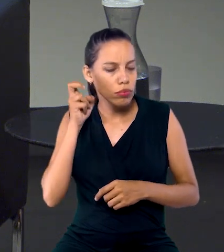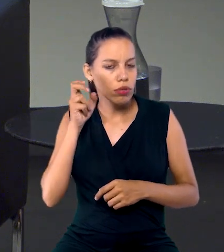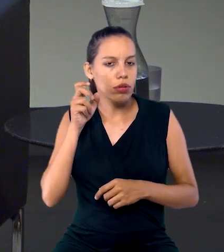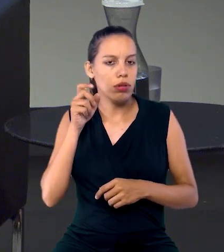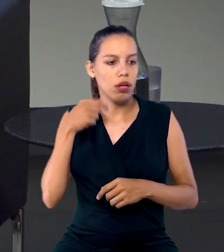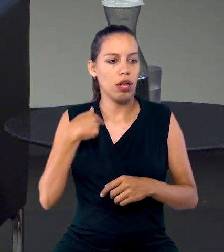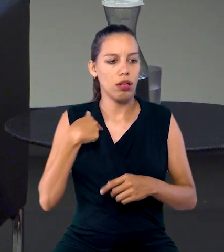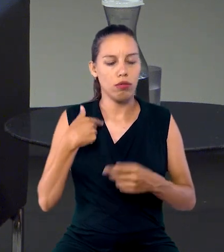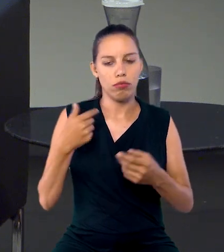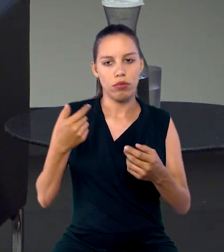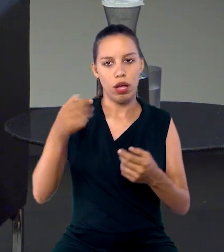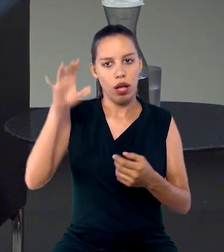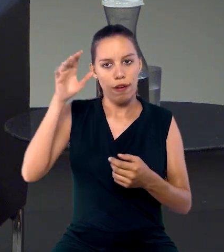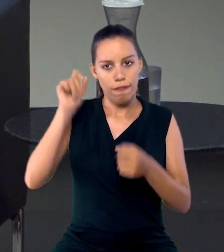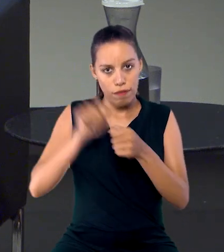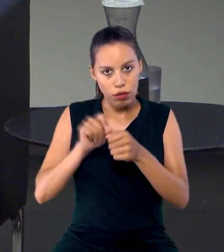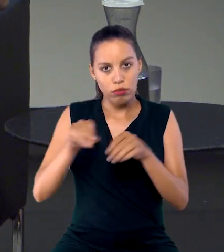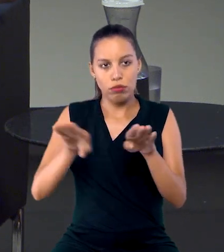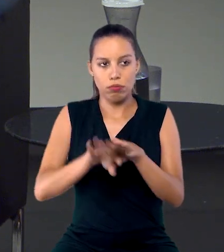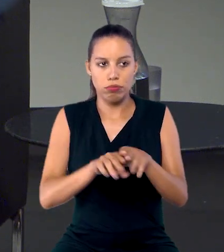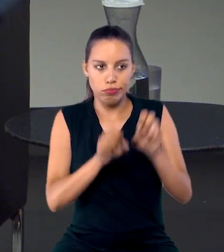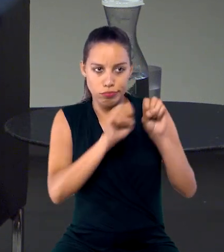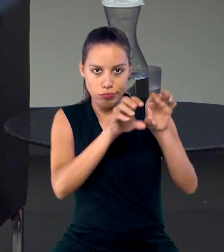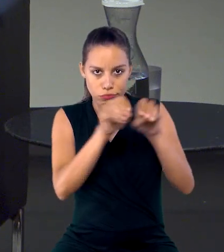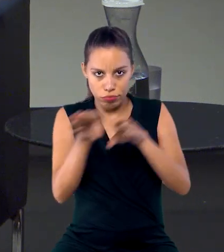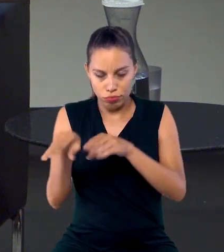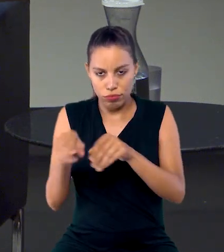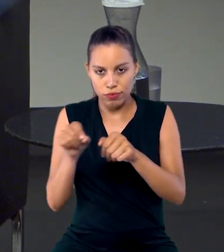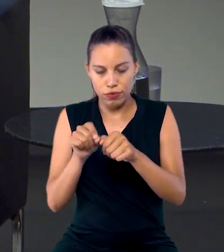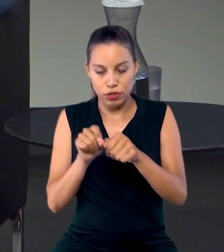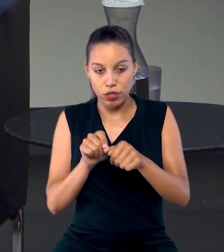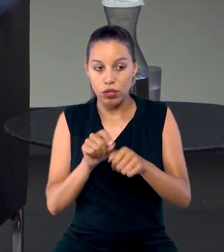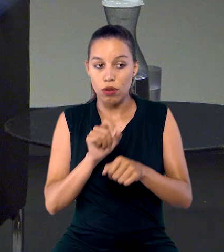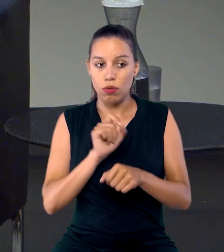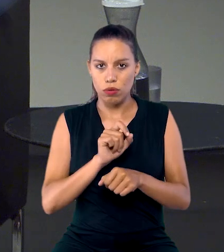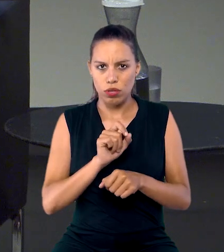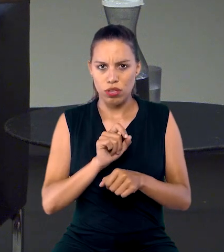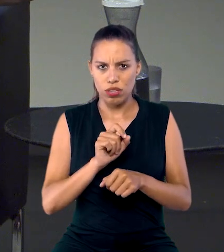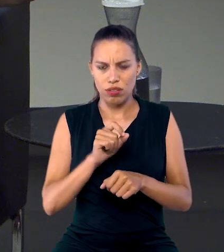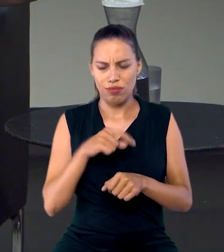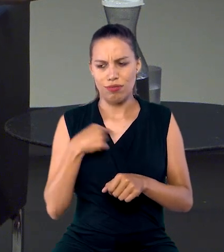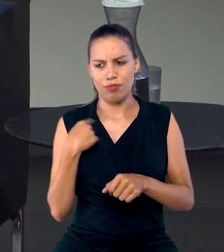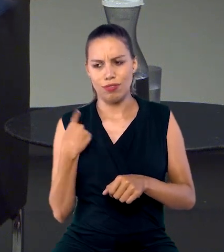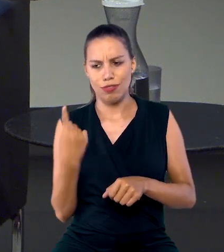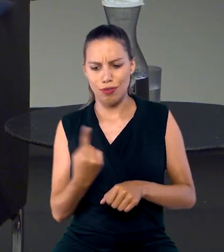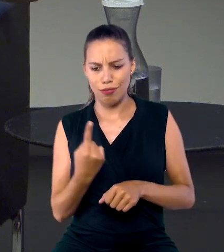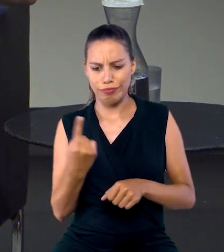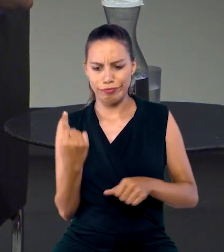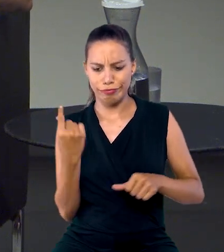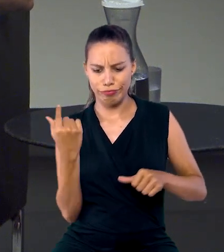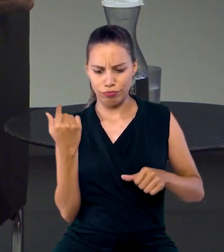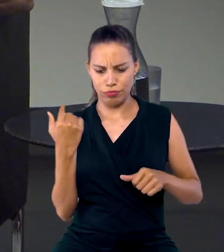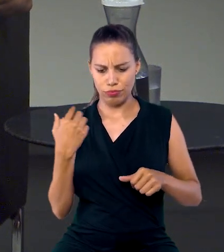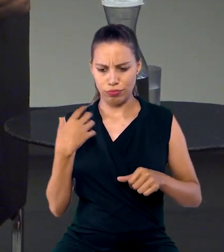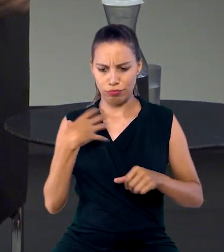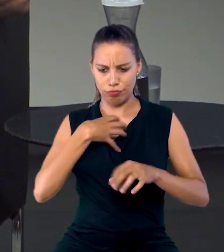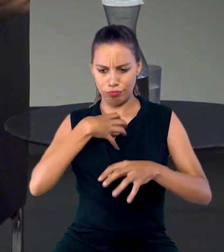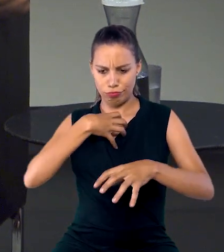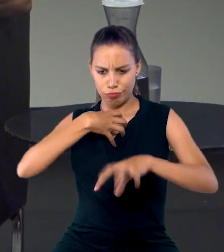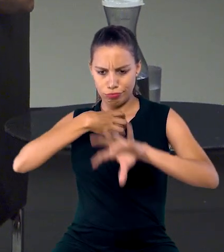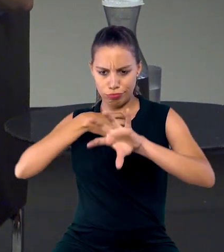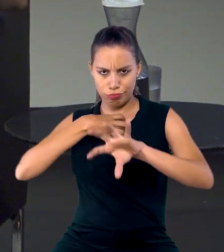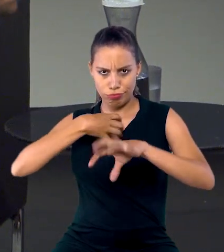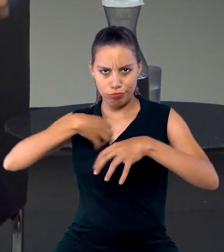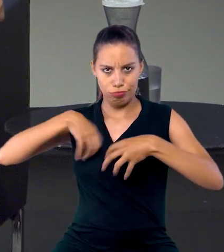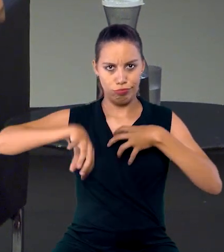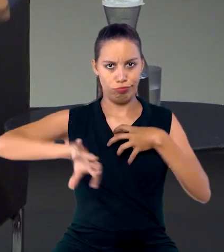busco ensinar a fazer é uma escuta que se despe de si, né, que a gente se desveste